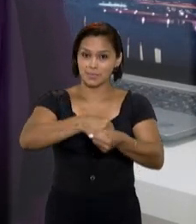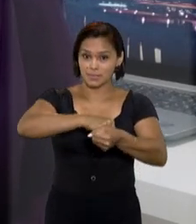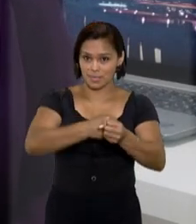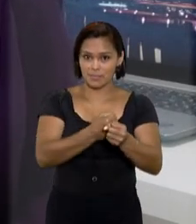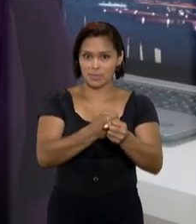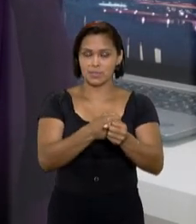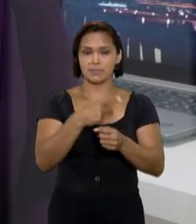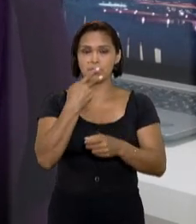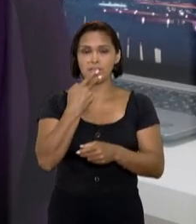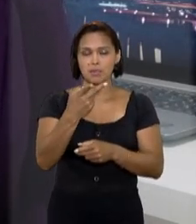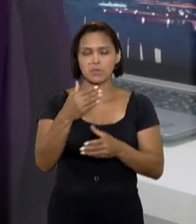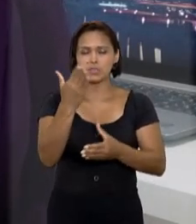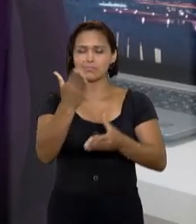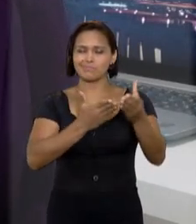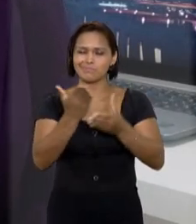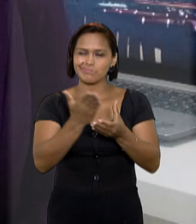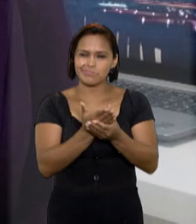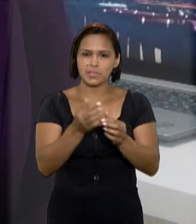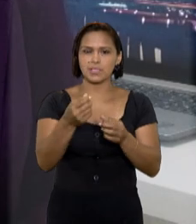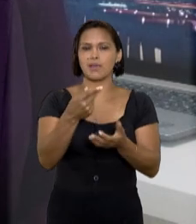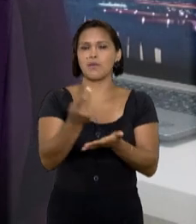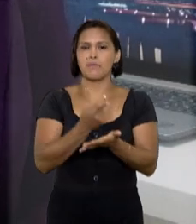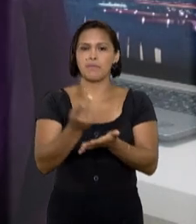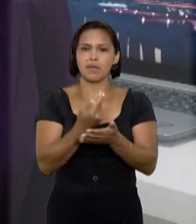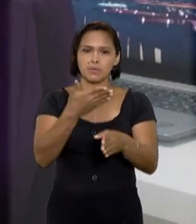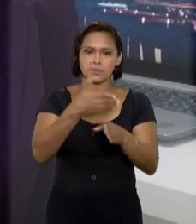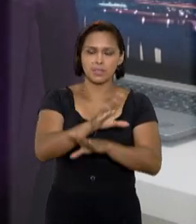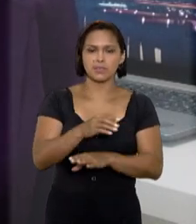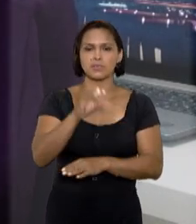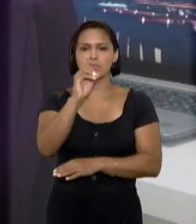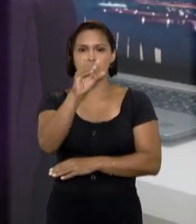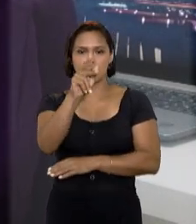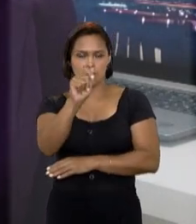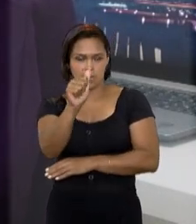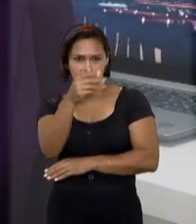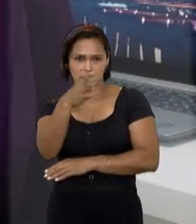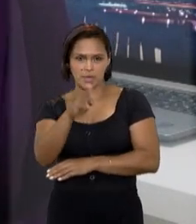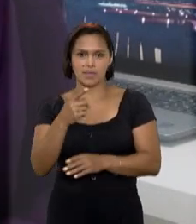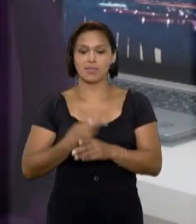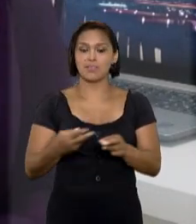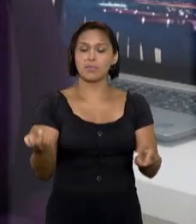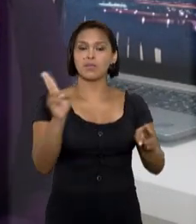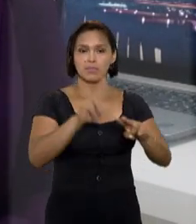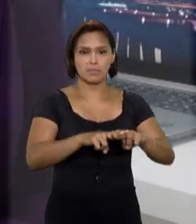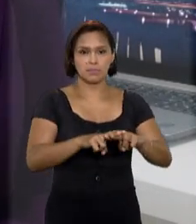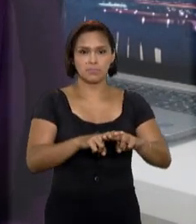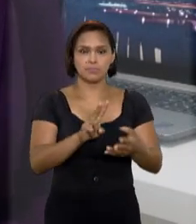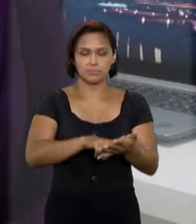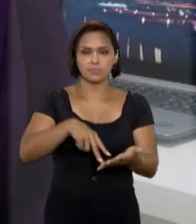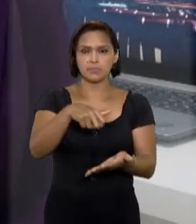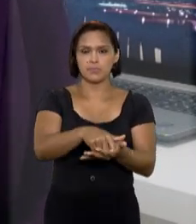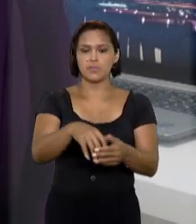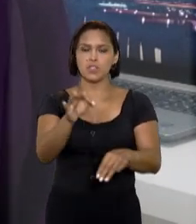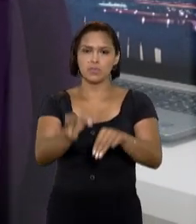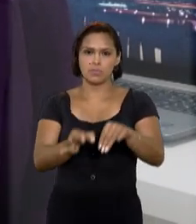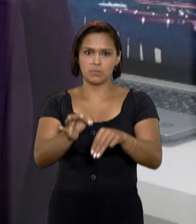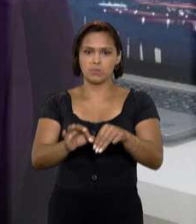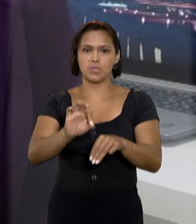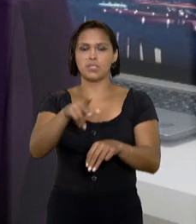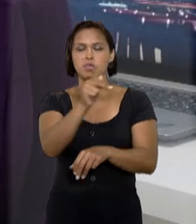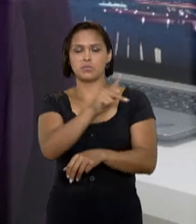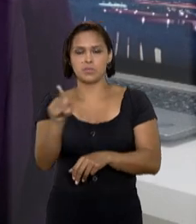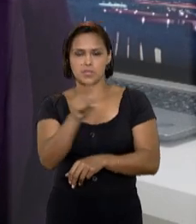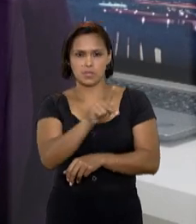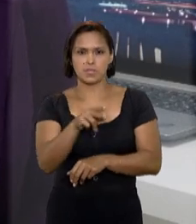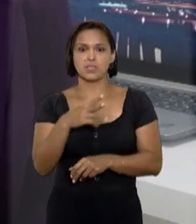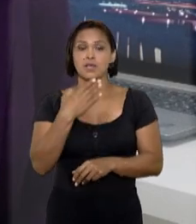por considerar a medida uma violação do Estatuto da Ordem dos Advogados do Brasil e da Lei de Execução Penal. O ministro Humberto